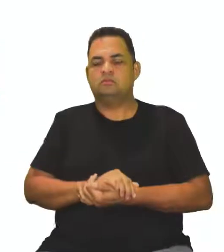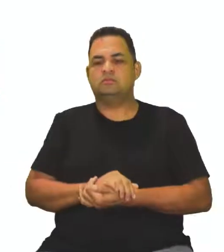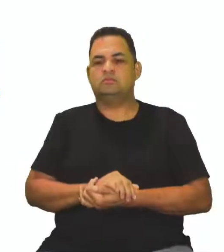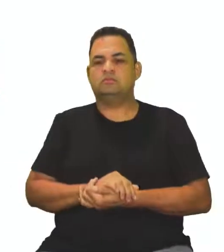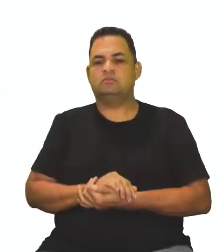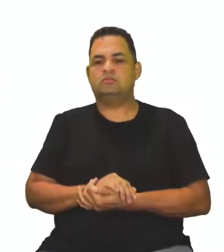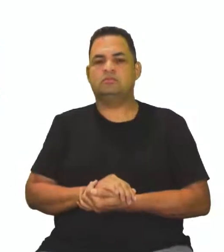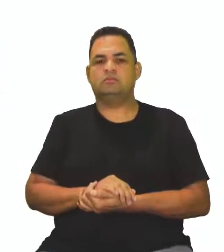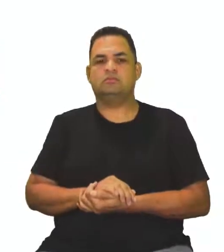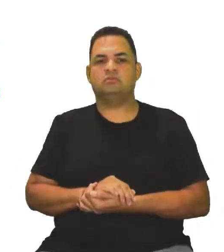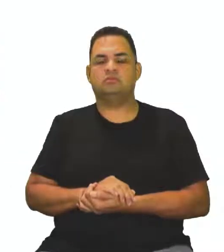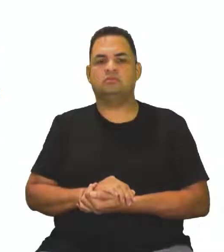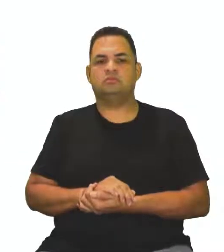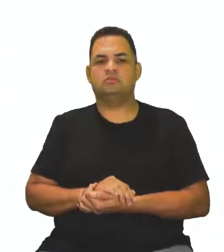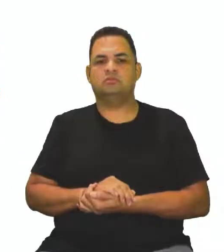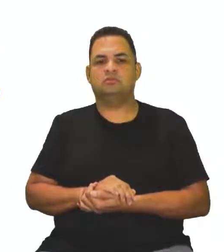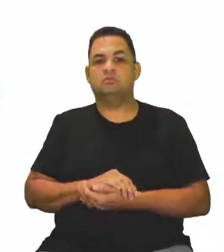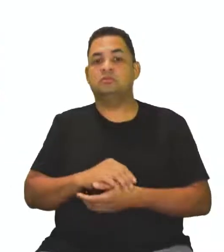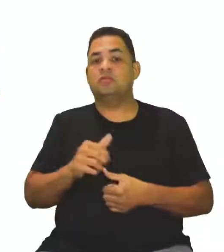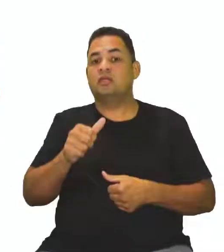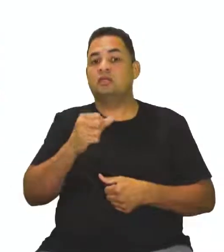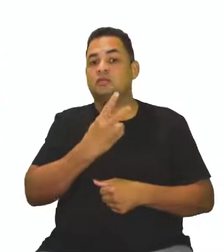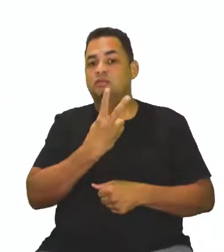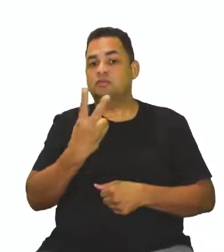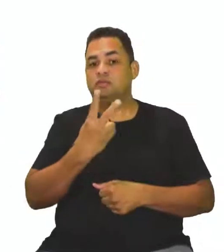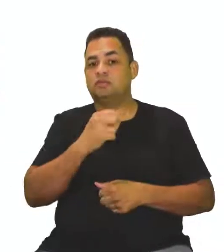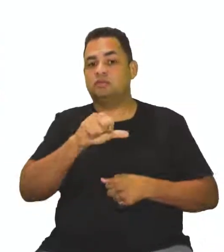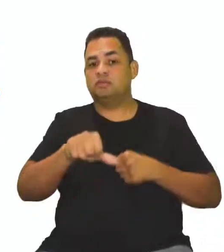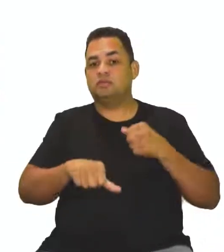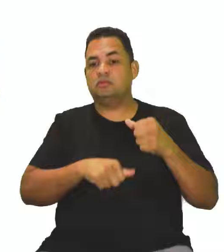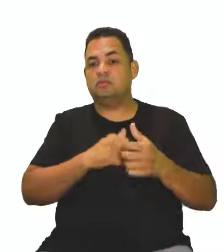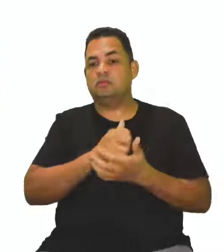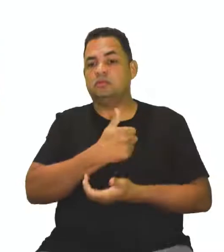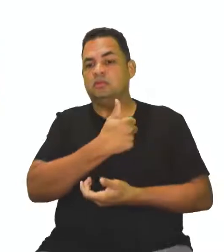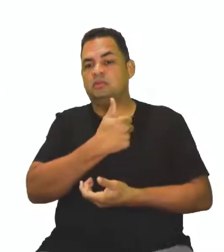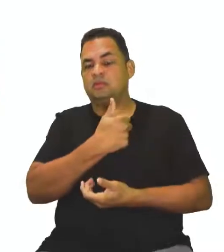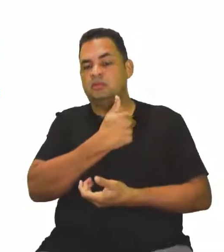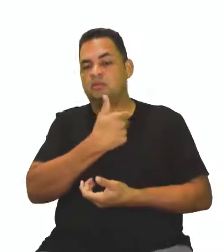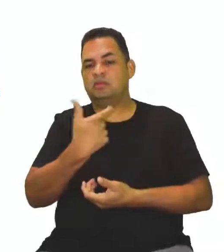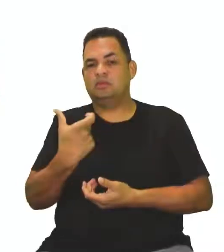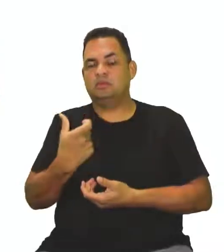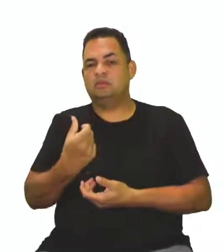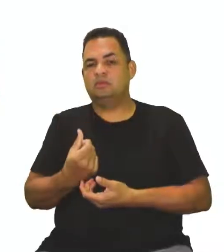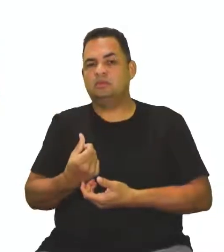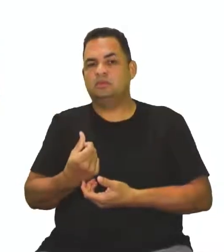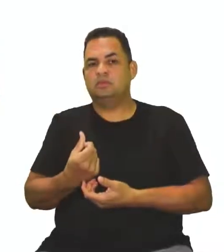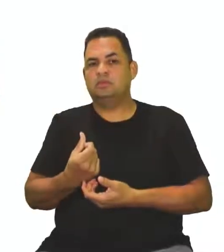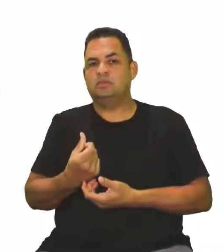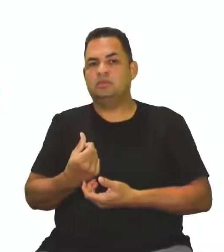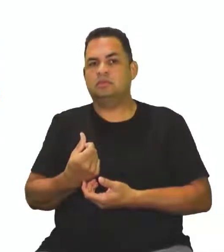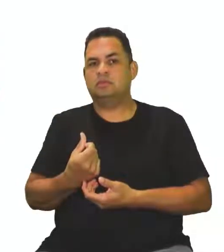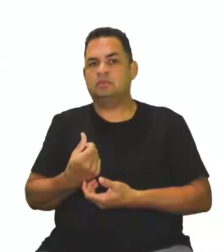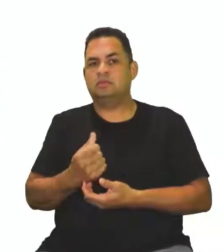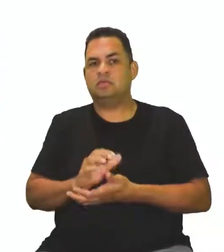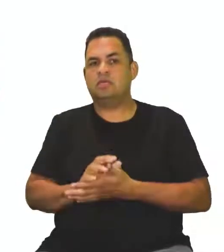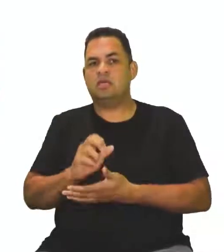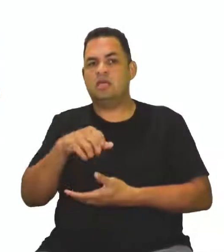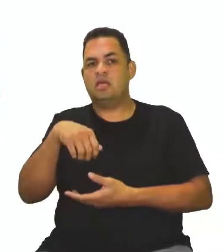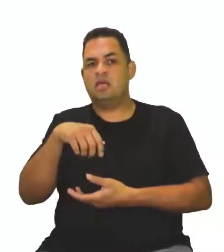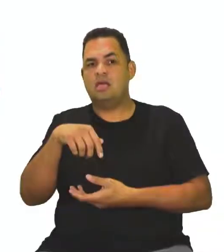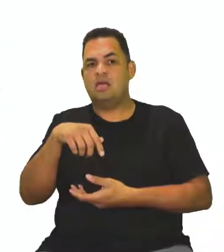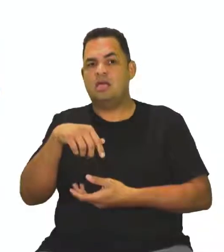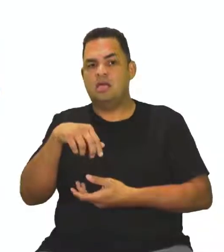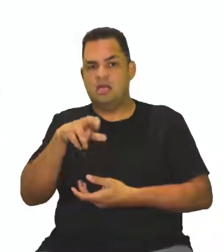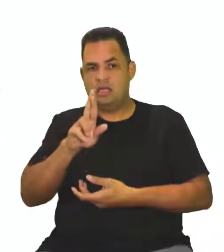dois aqui viraram quanto? 16. Mas olha só a pergunta, é a resistência